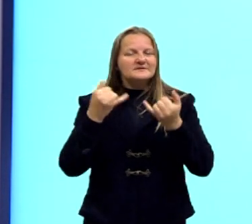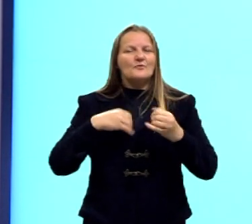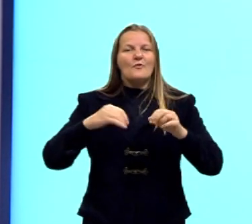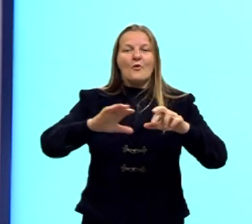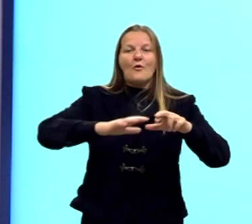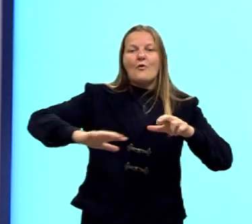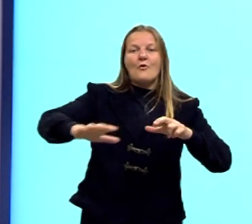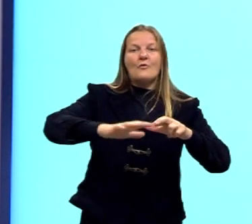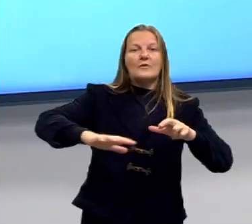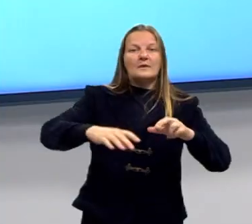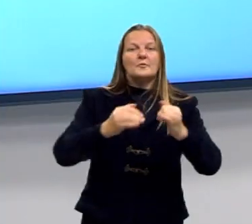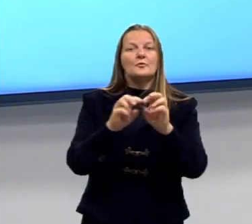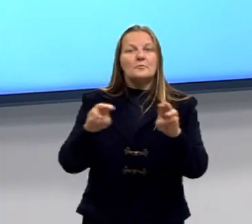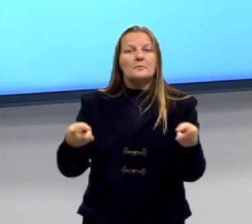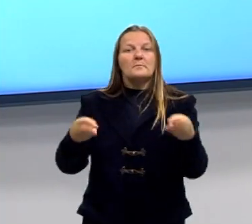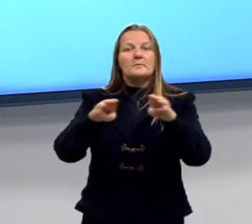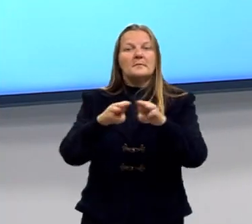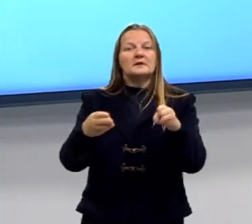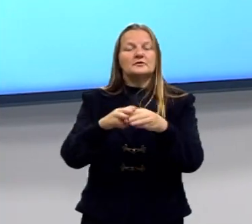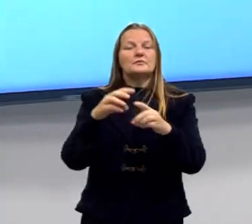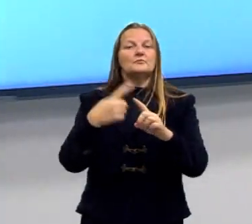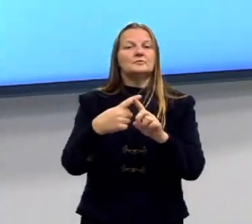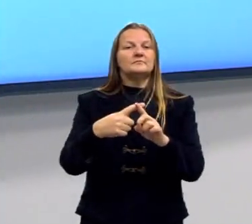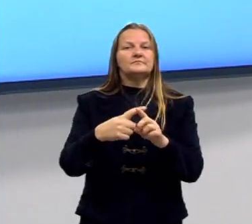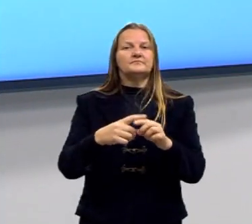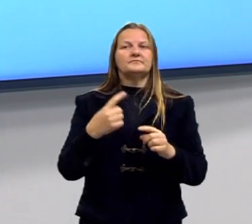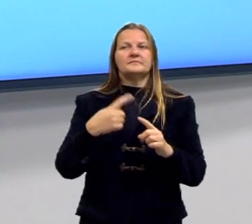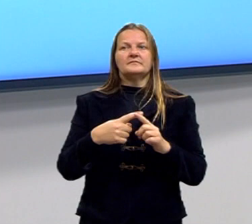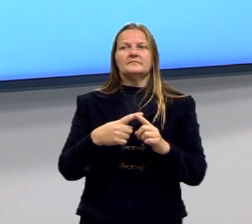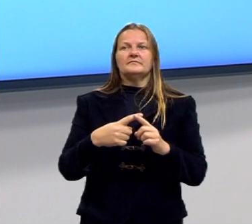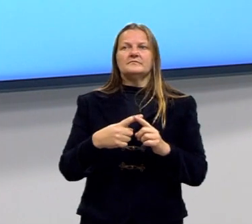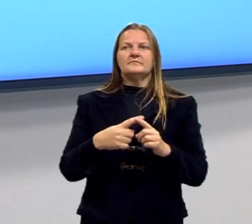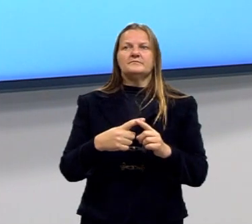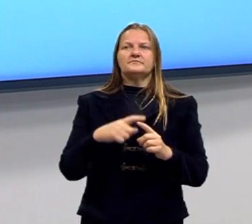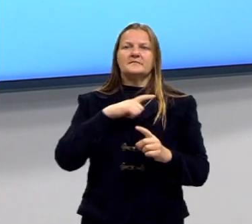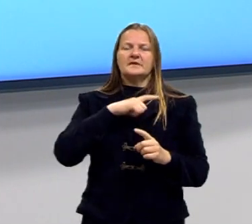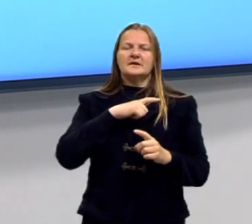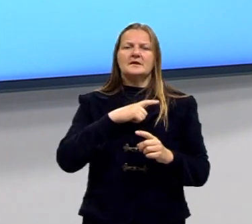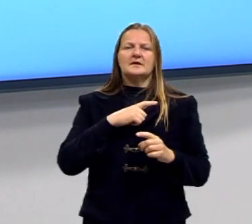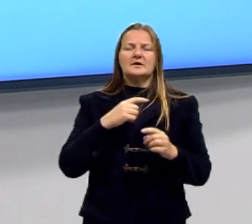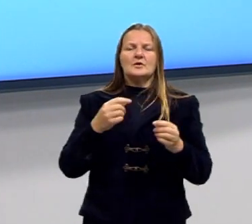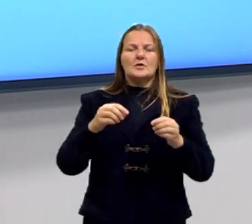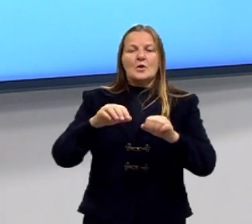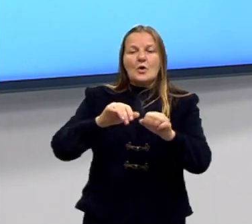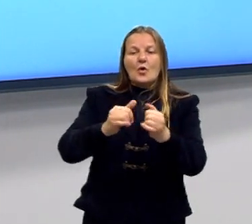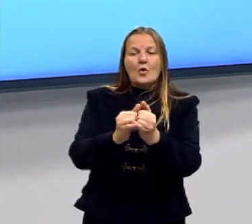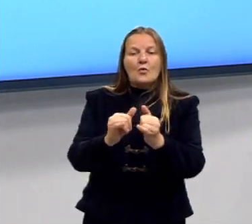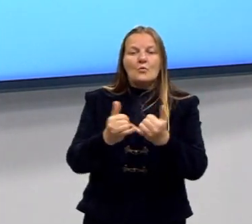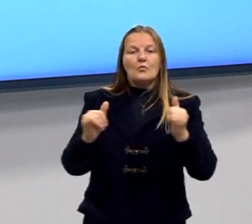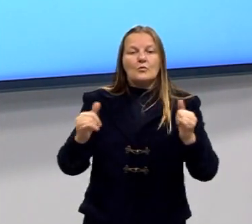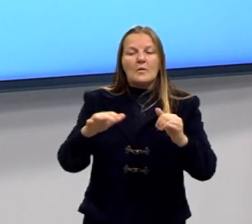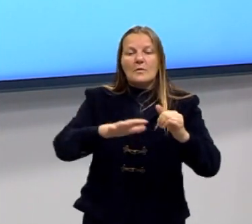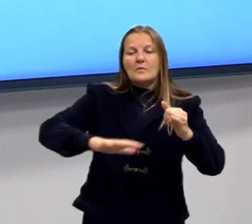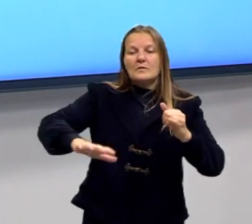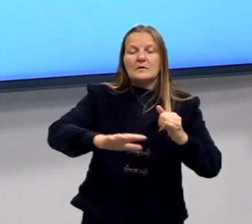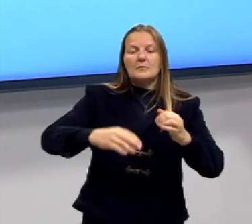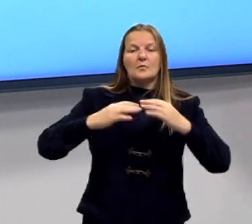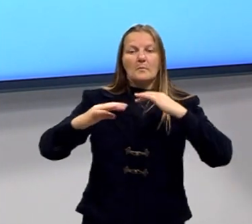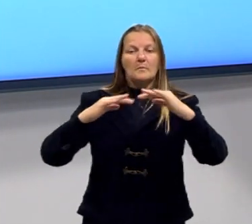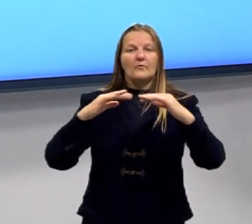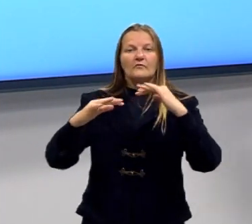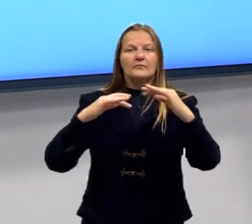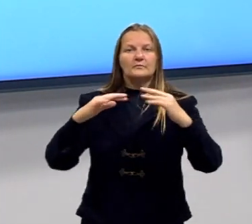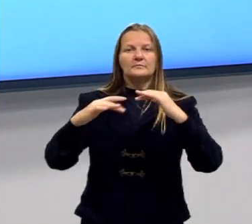então ele se deve as distorções causadas Então nesse campo elétrico pelo movimento